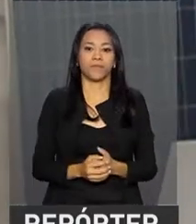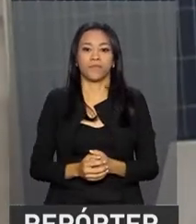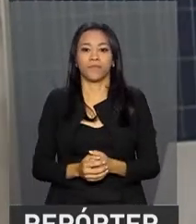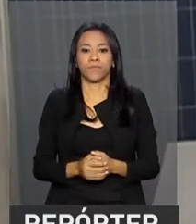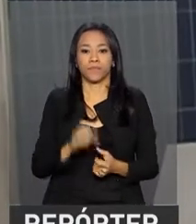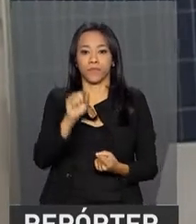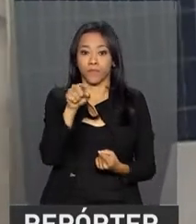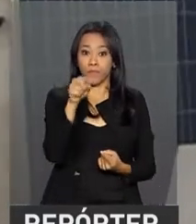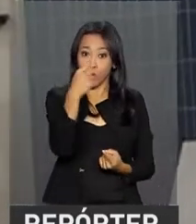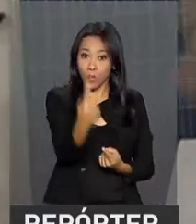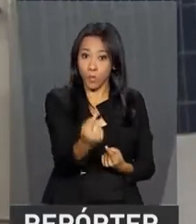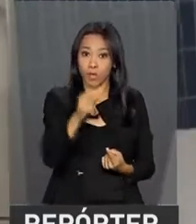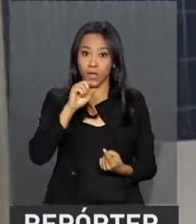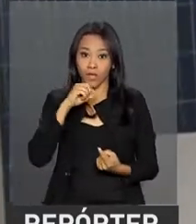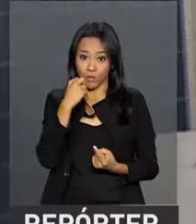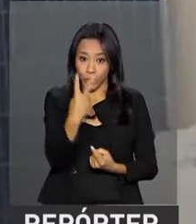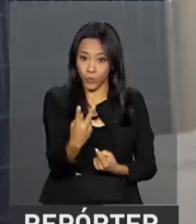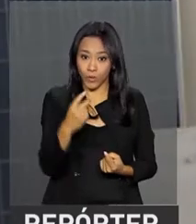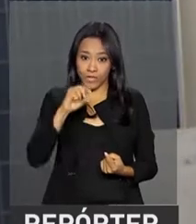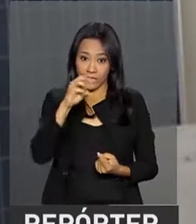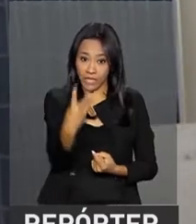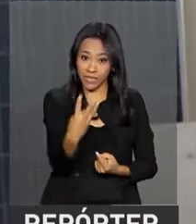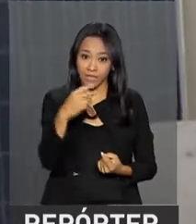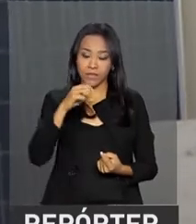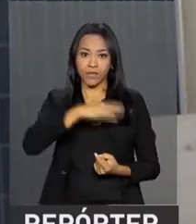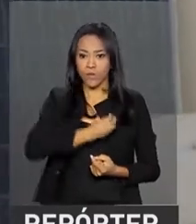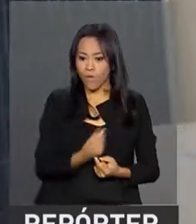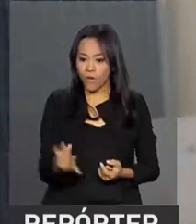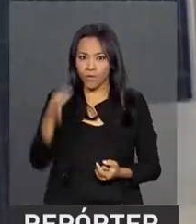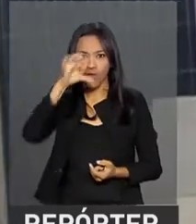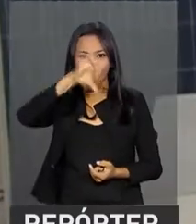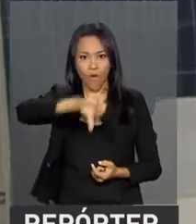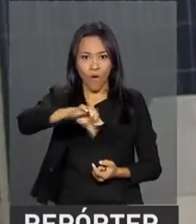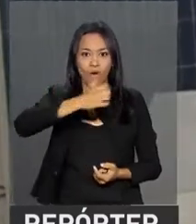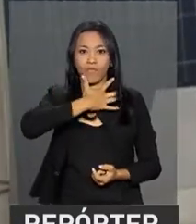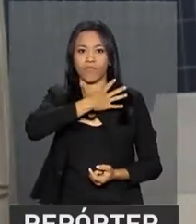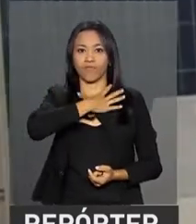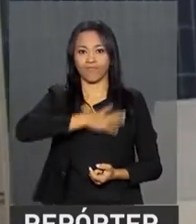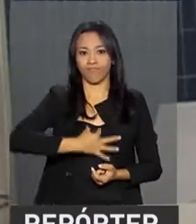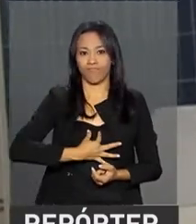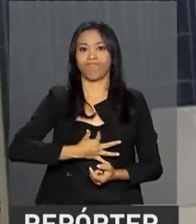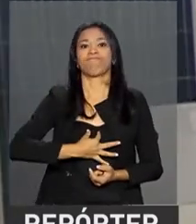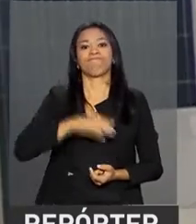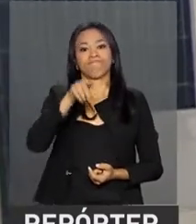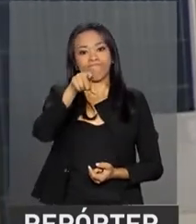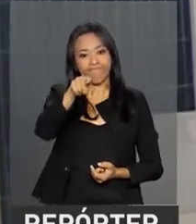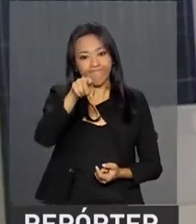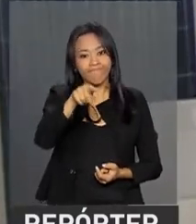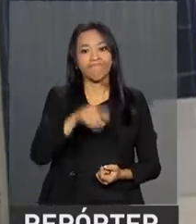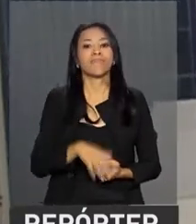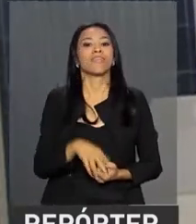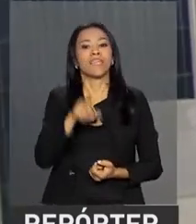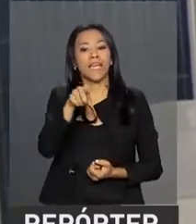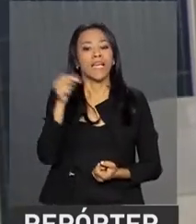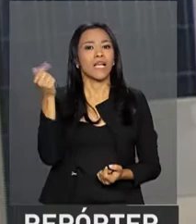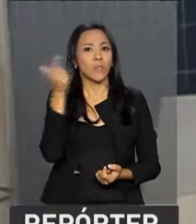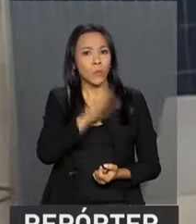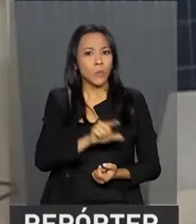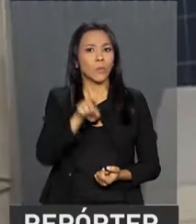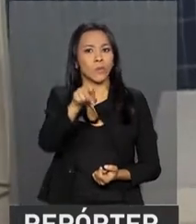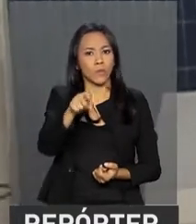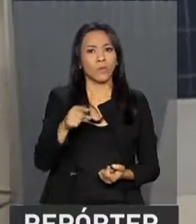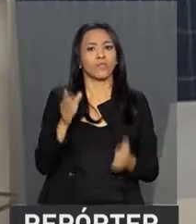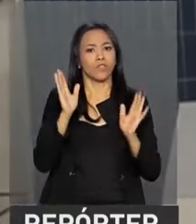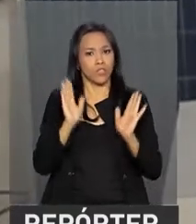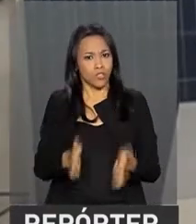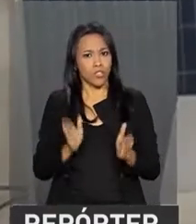Uma, duas, três, nove medalhas no pescoço. E tudo isso não chega nem a um quarto do que Miriam Harumi Koga